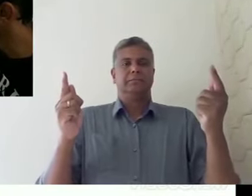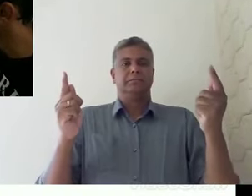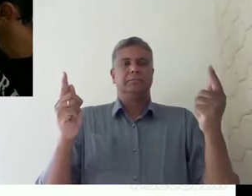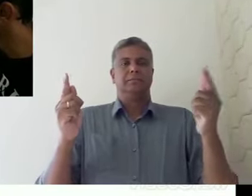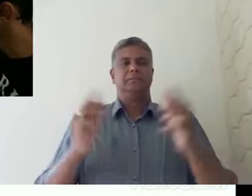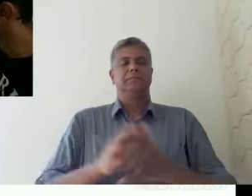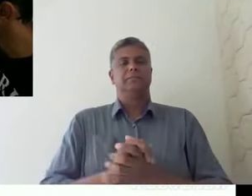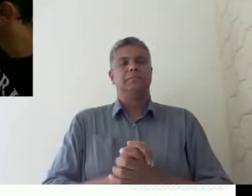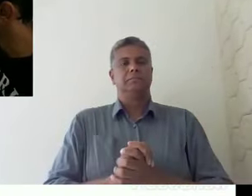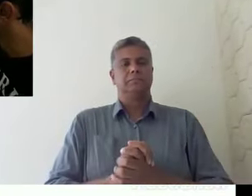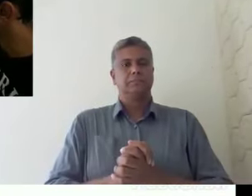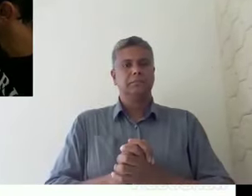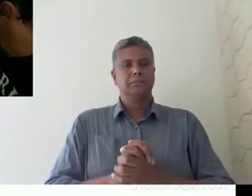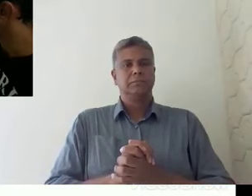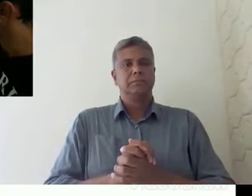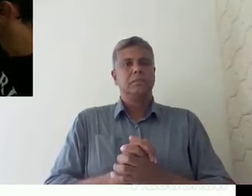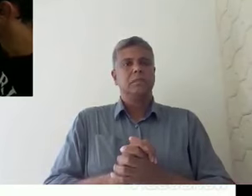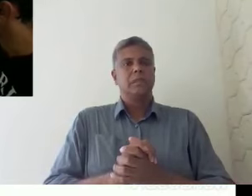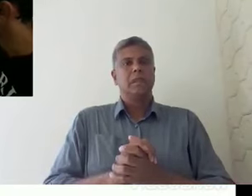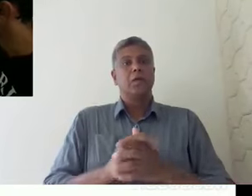gravidade